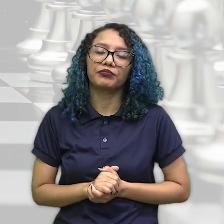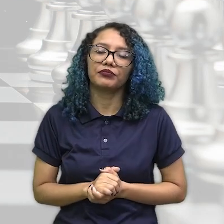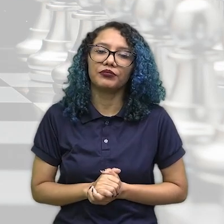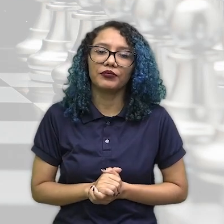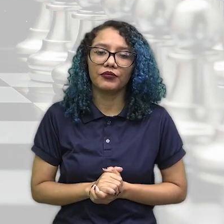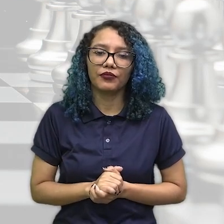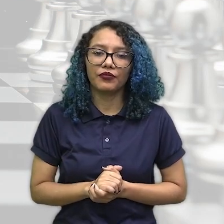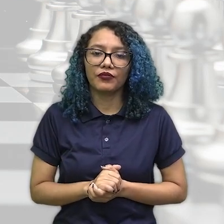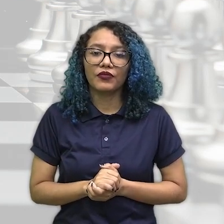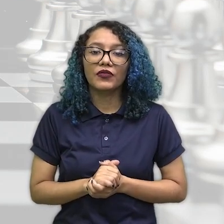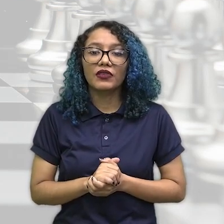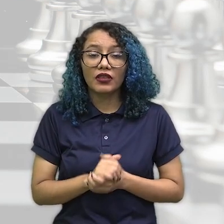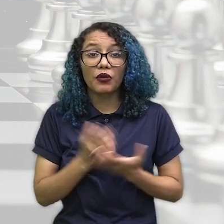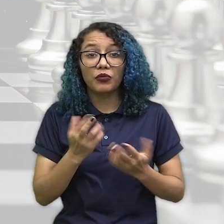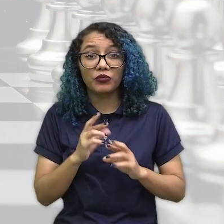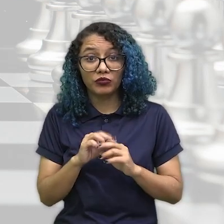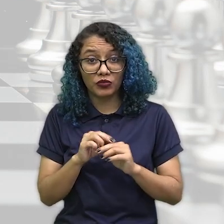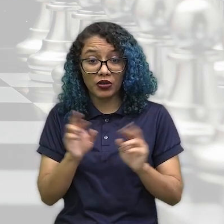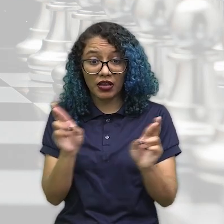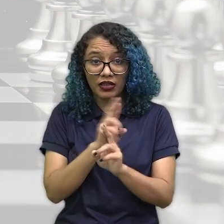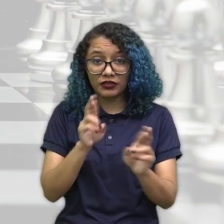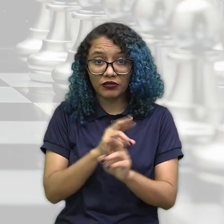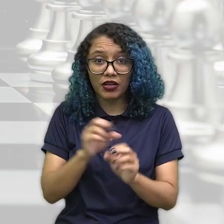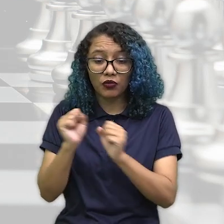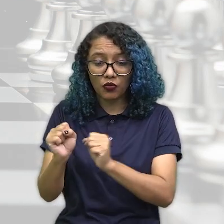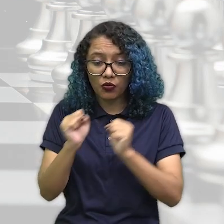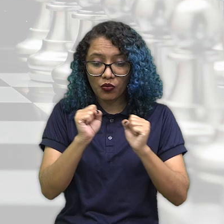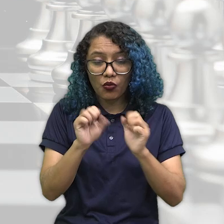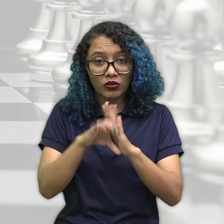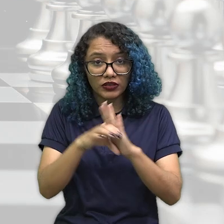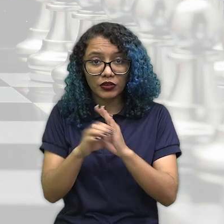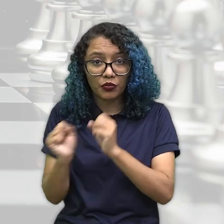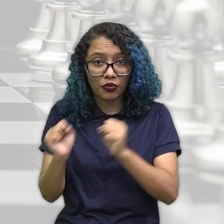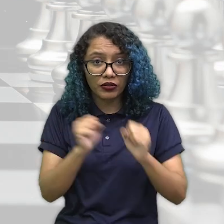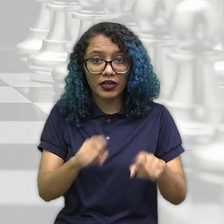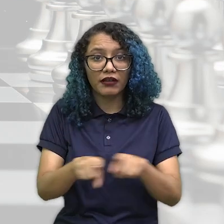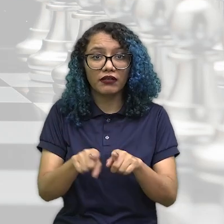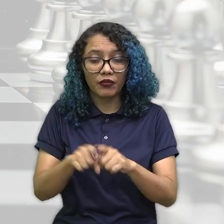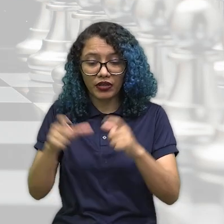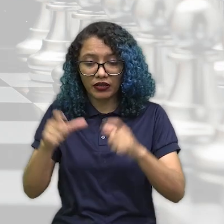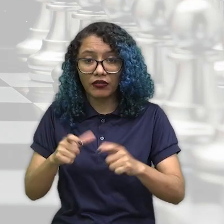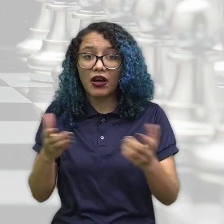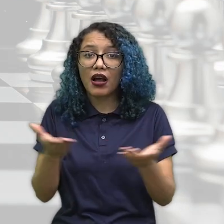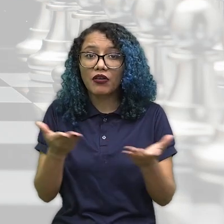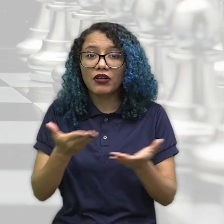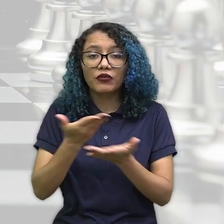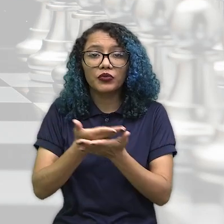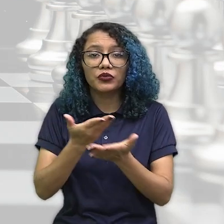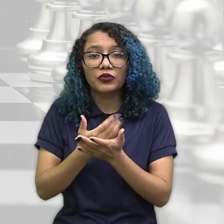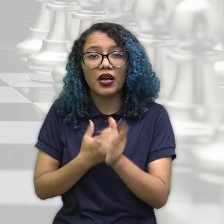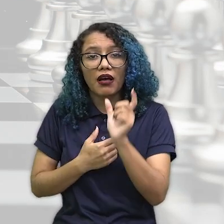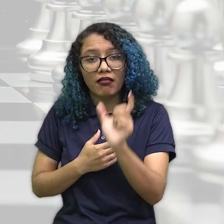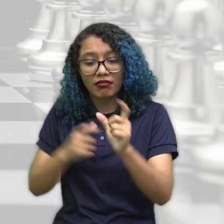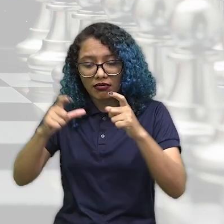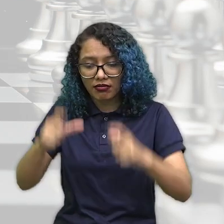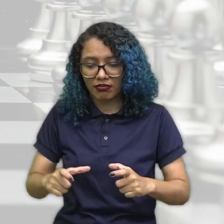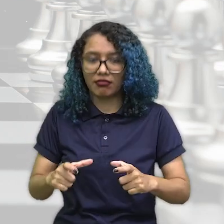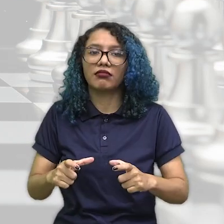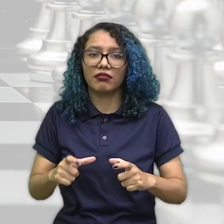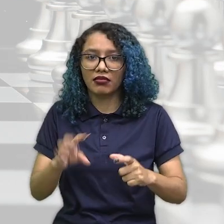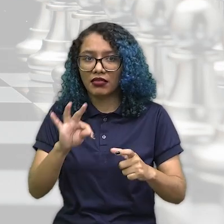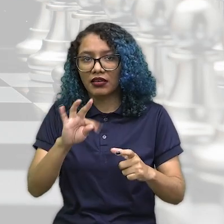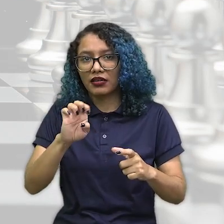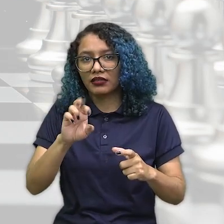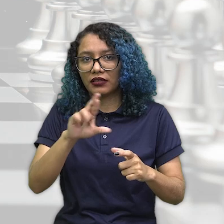estão relacionados ao conceito de poder e ao conceito de território. E a gente vai focar no conceito de território, porque ele é uma categoria